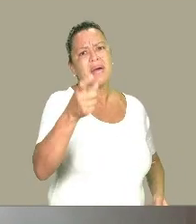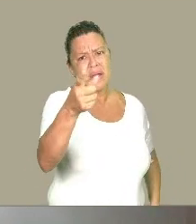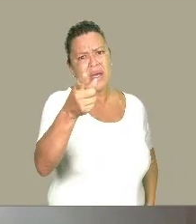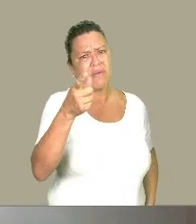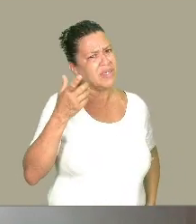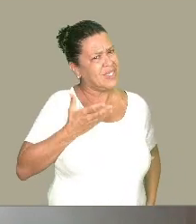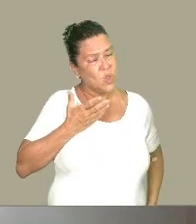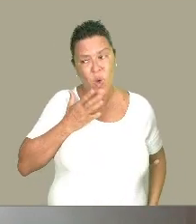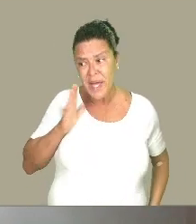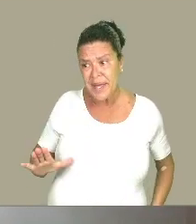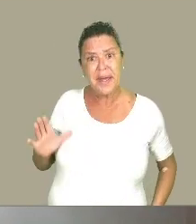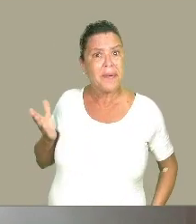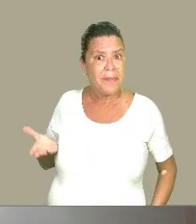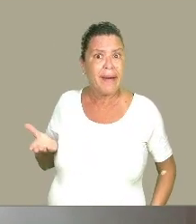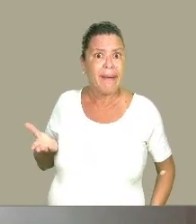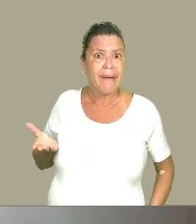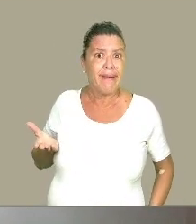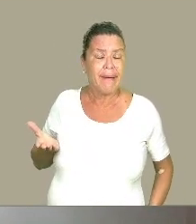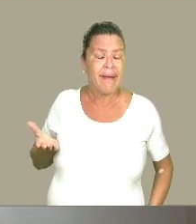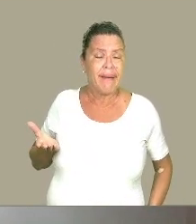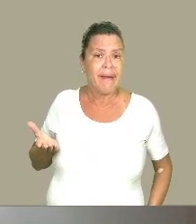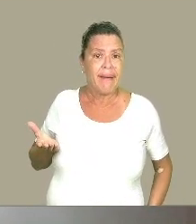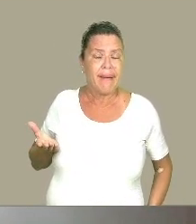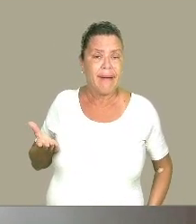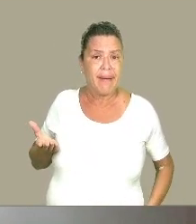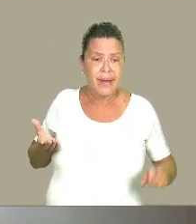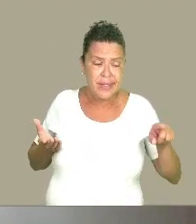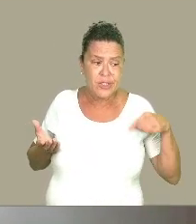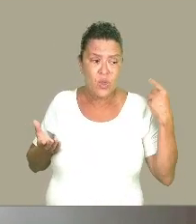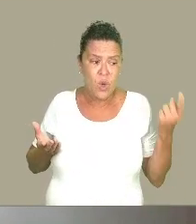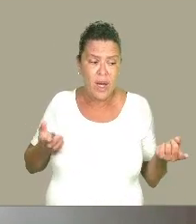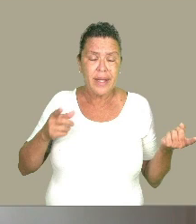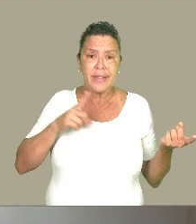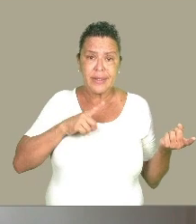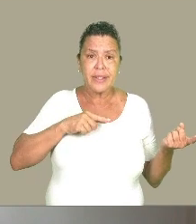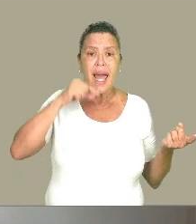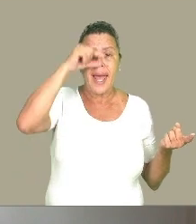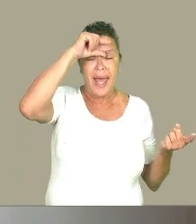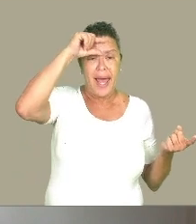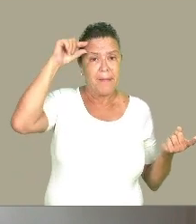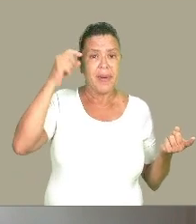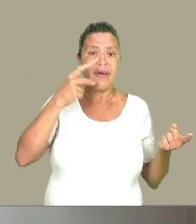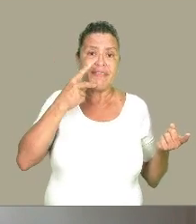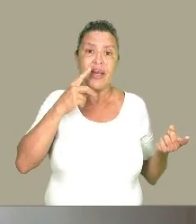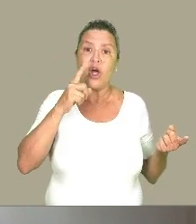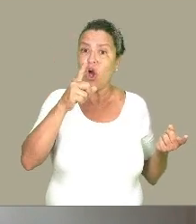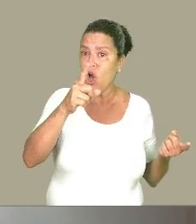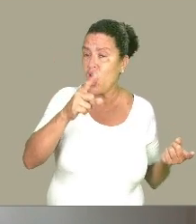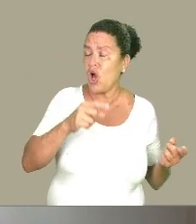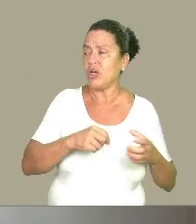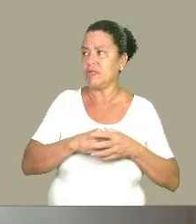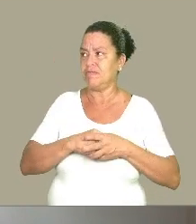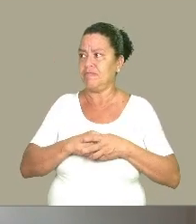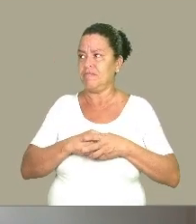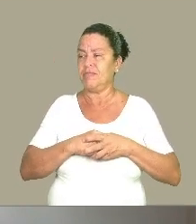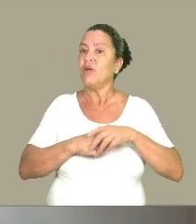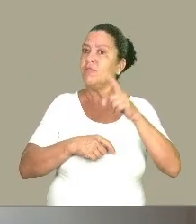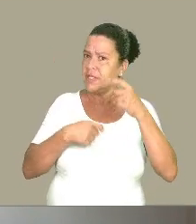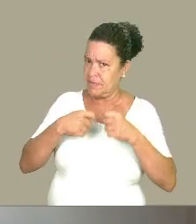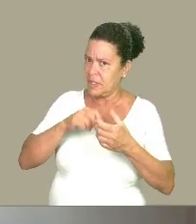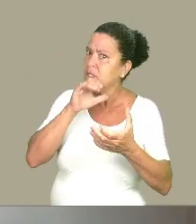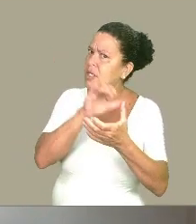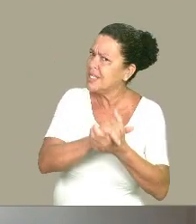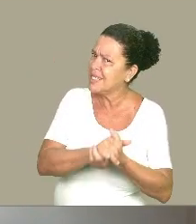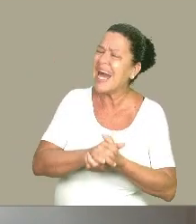desagradam? Então, de um lado, a gente parece ter Emmanuel dizendo, olha, mesmo diante de todos os